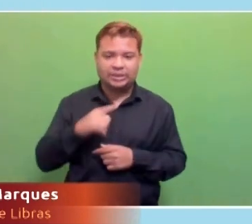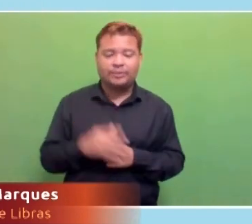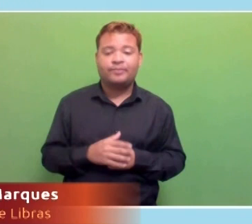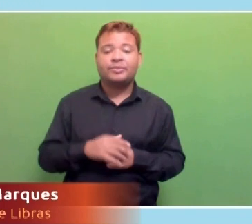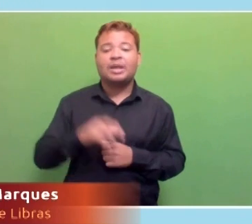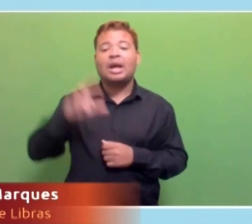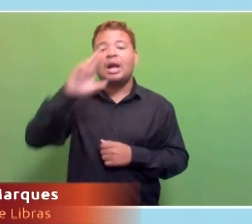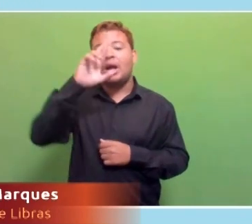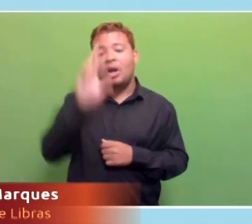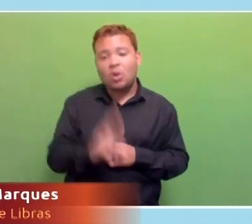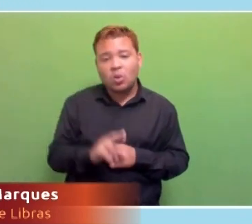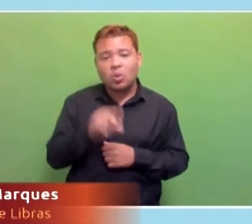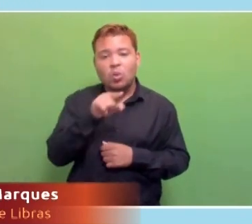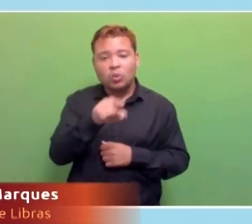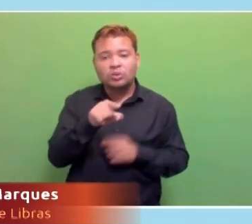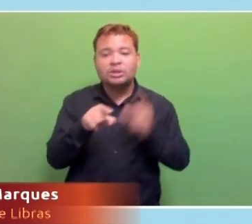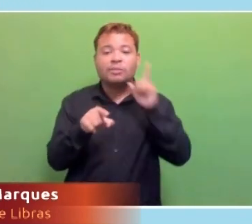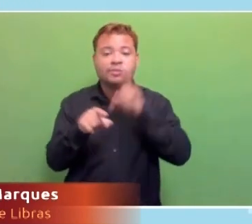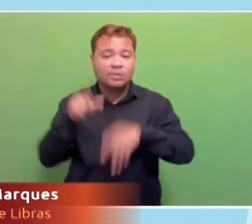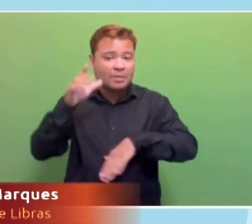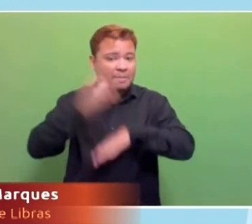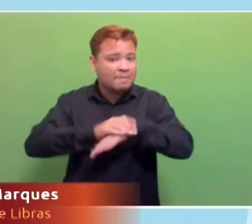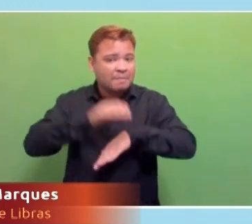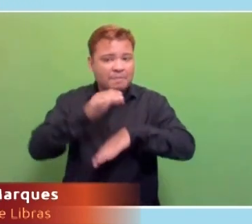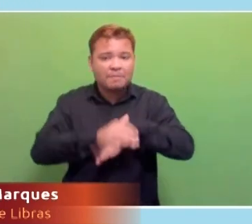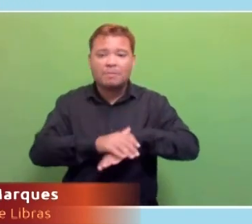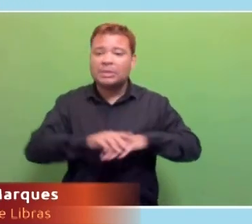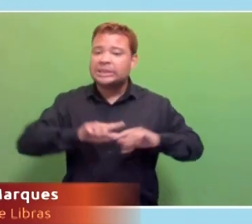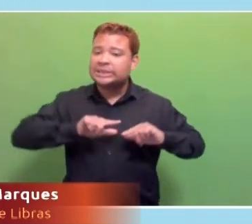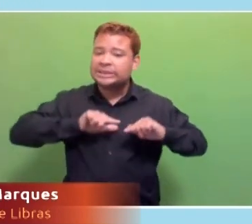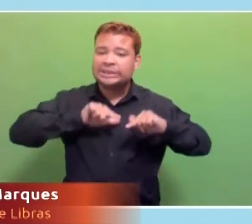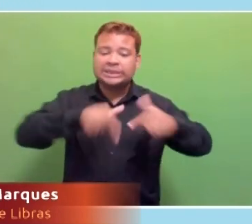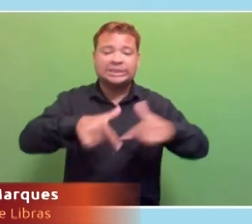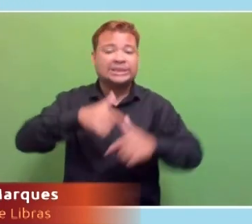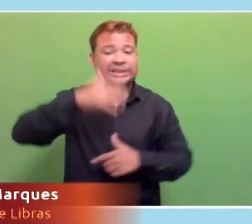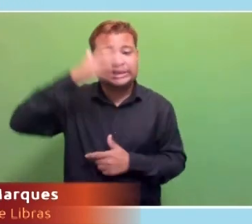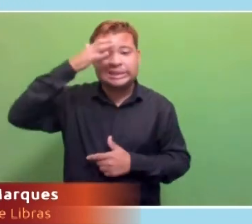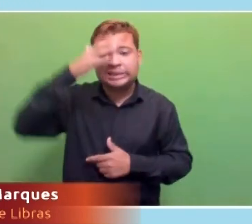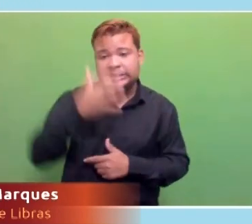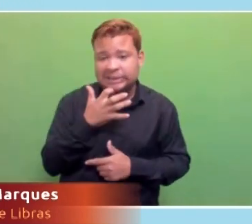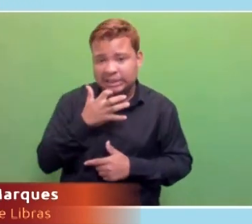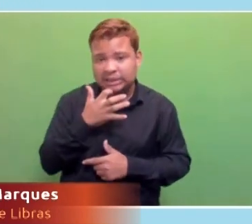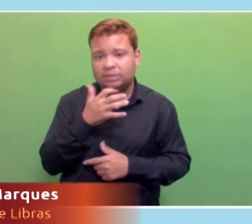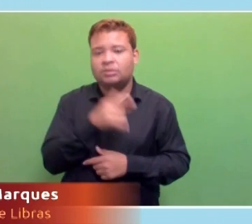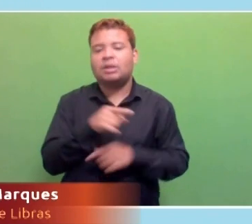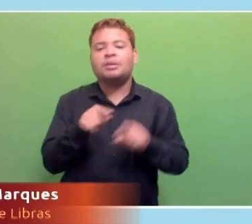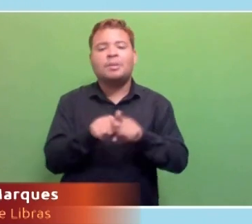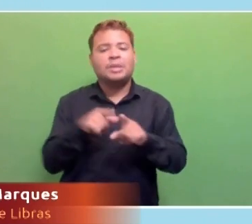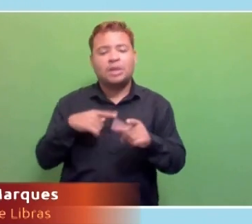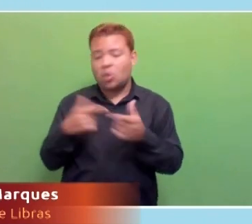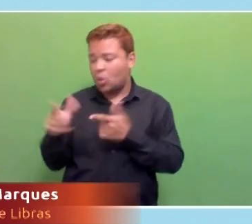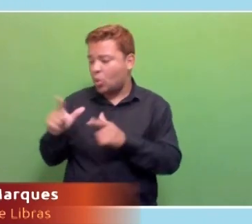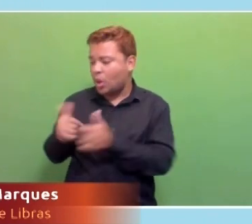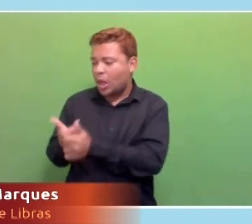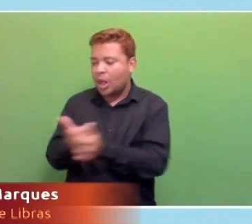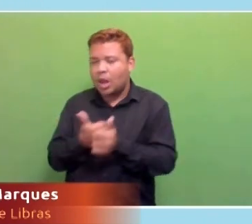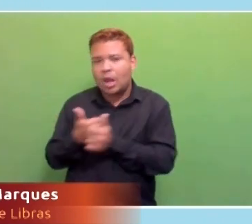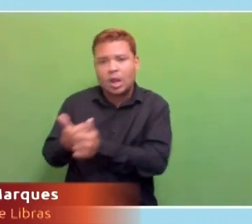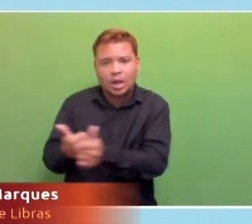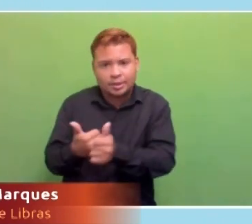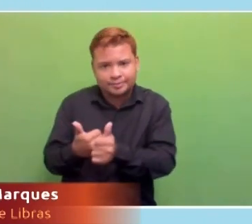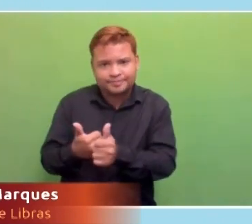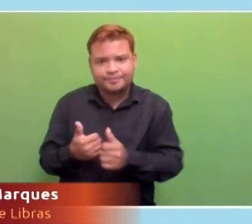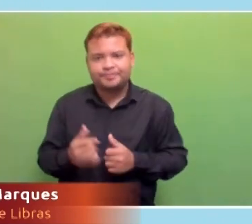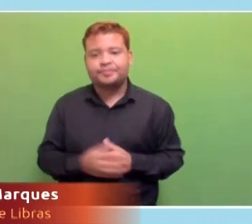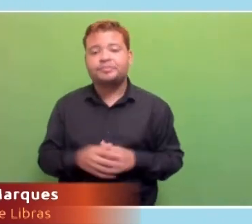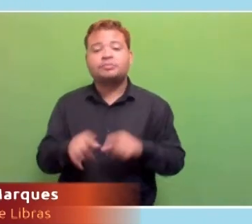Unidos agem de maneira muito séria, além dos outros atores regionais. O outro grande problema que tem que